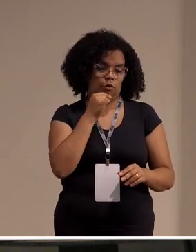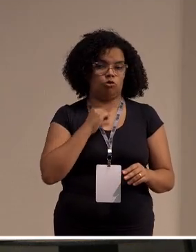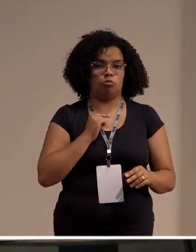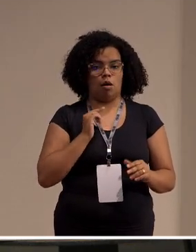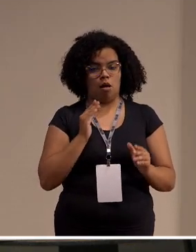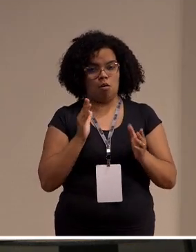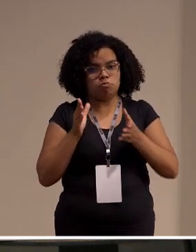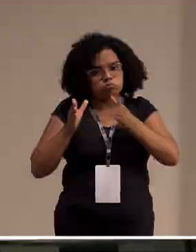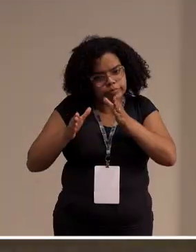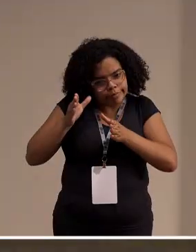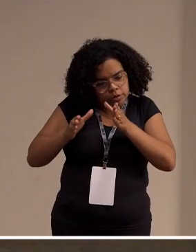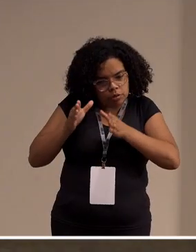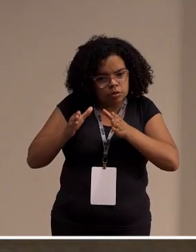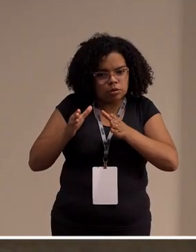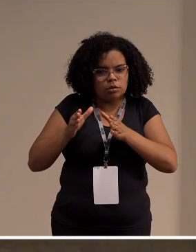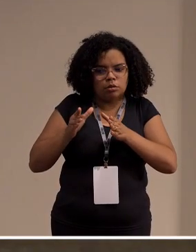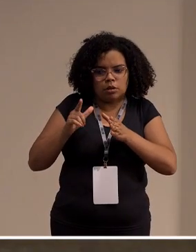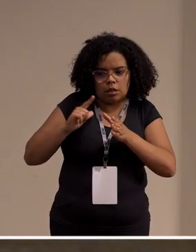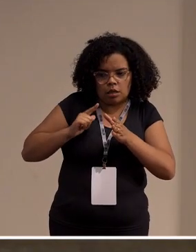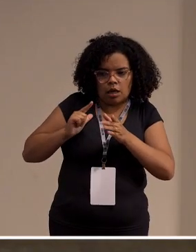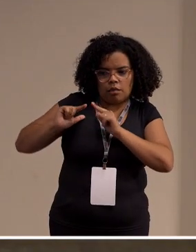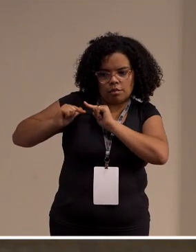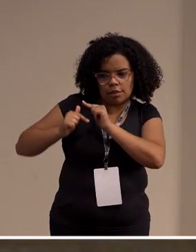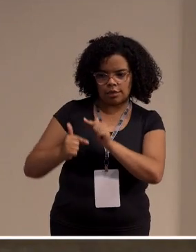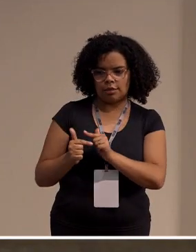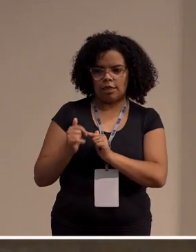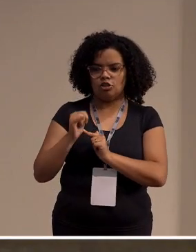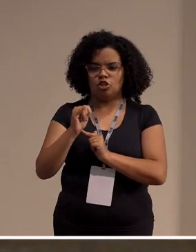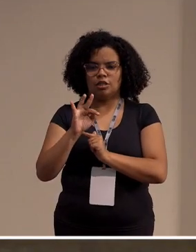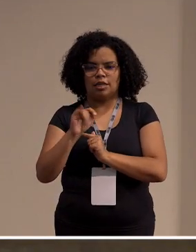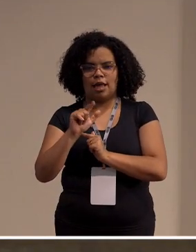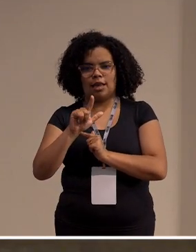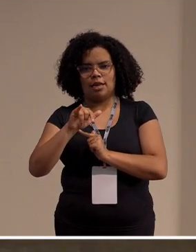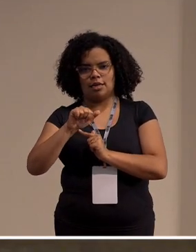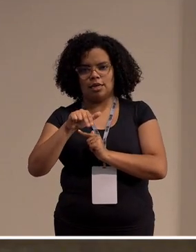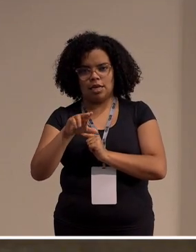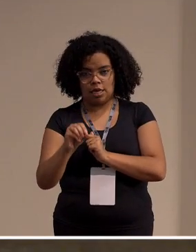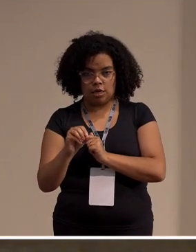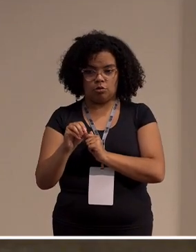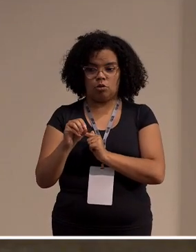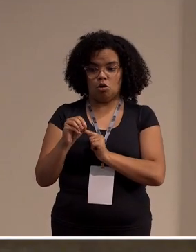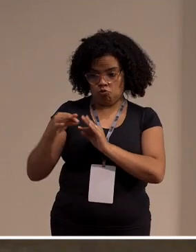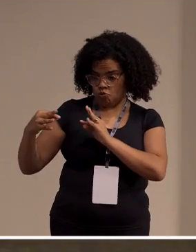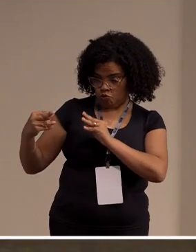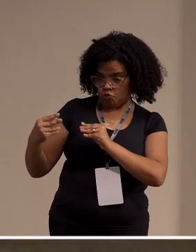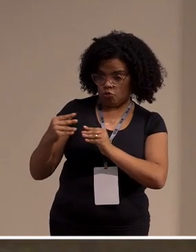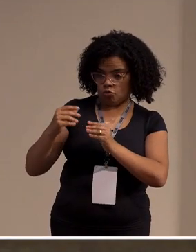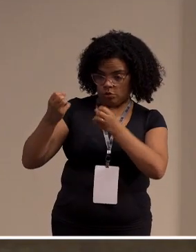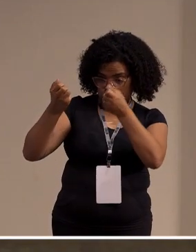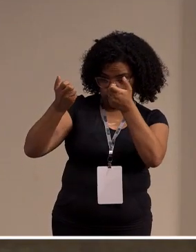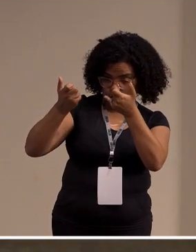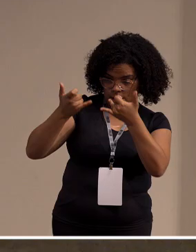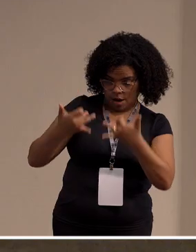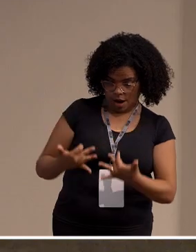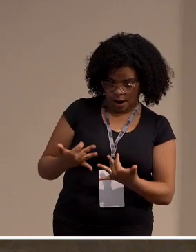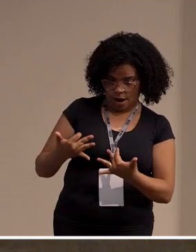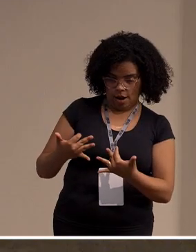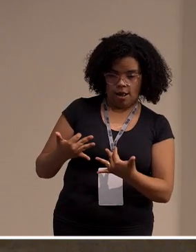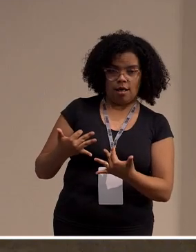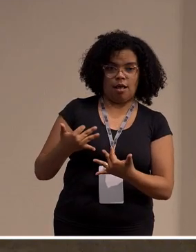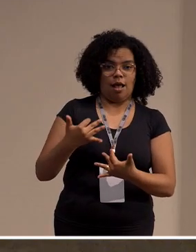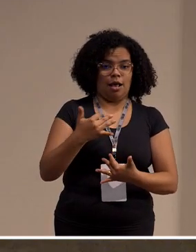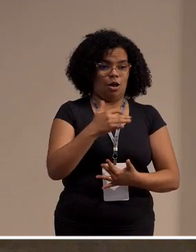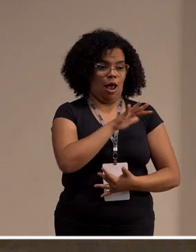vertente da família que é descendente de italiano, eu consigo fazer a árvore genealógica toda. Da vertente africana para